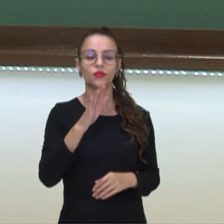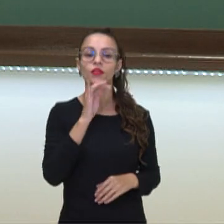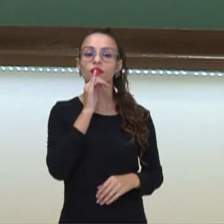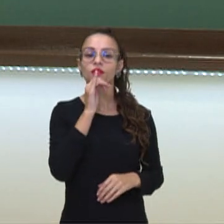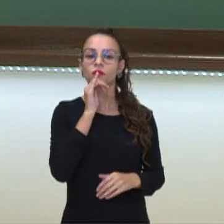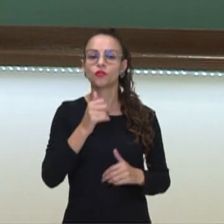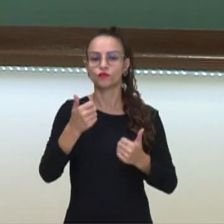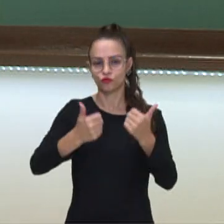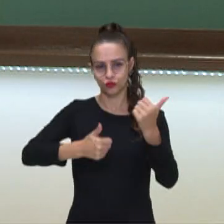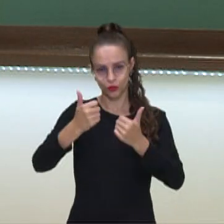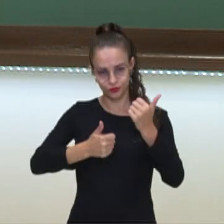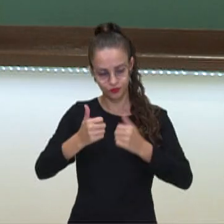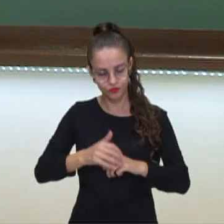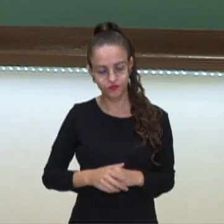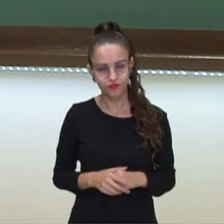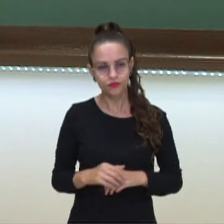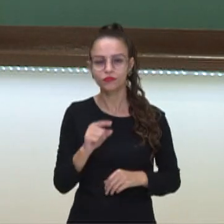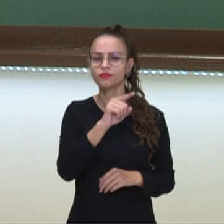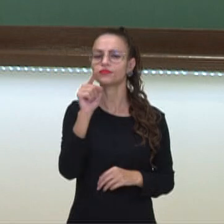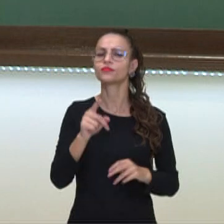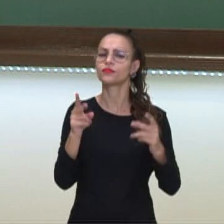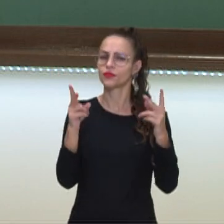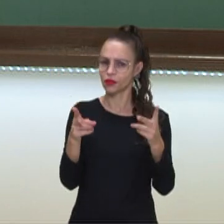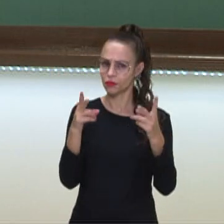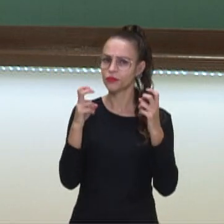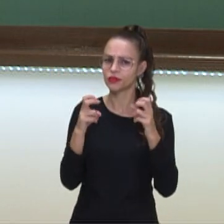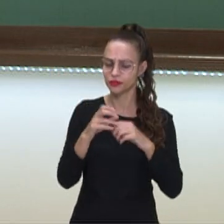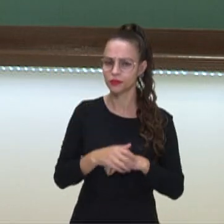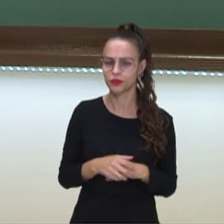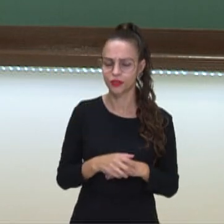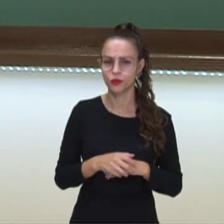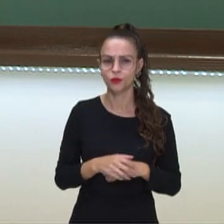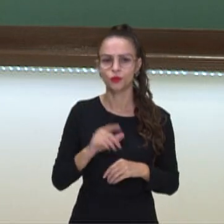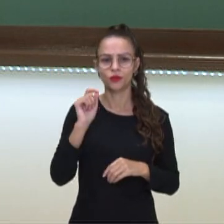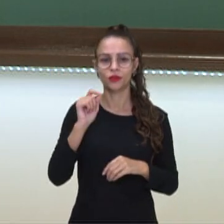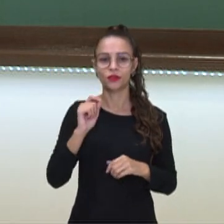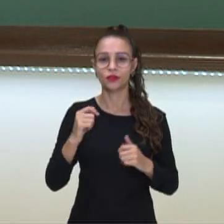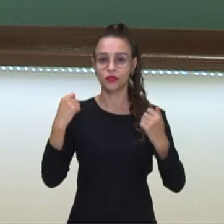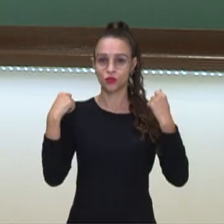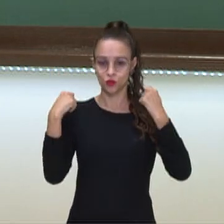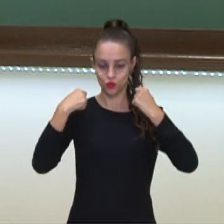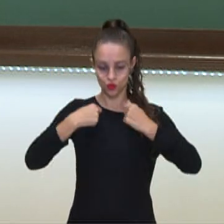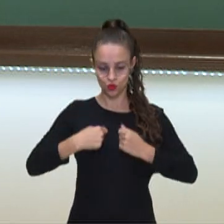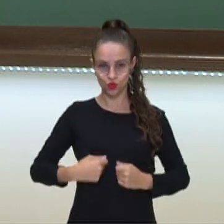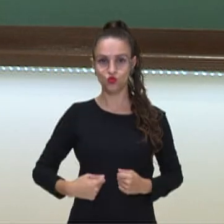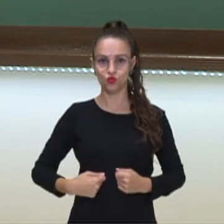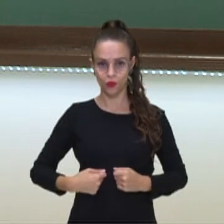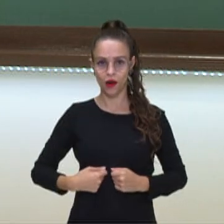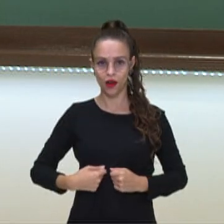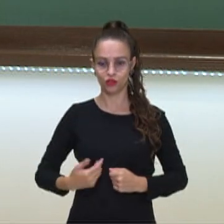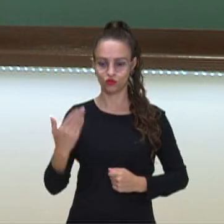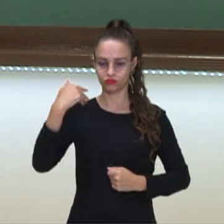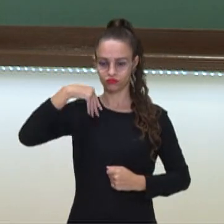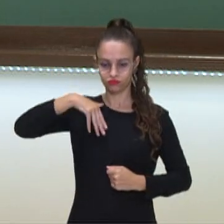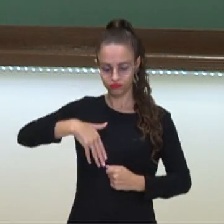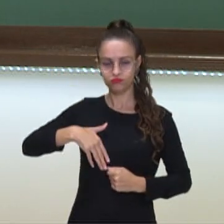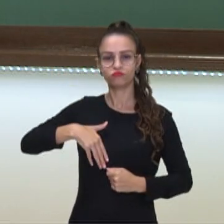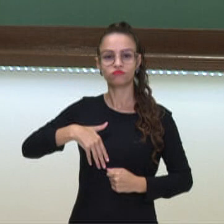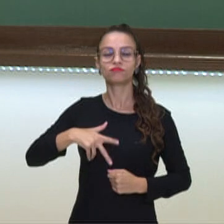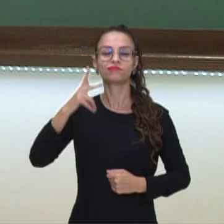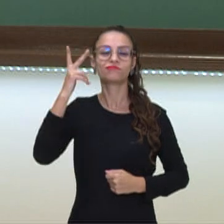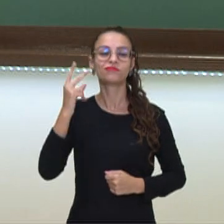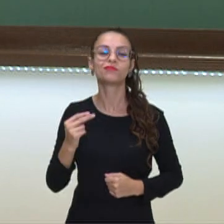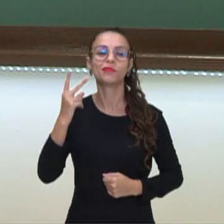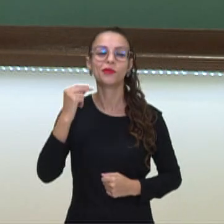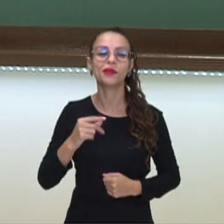exemplo do futebol de novo. Você já percebeu que por baixo da camisa do uniforme do time, normalmente os atletas